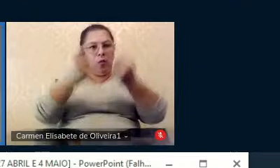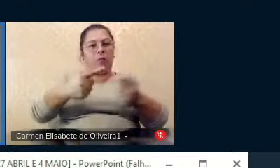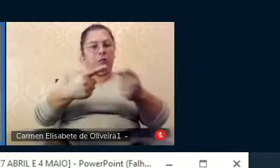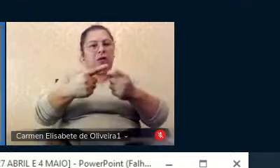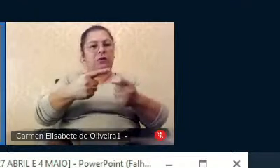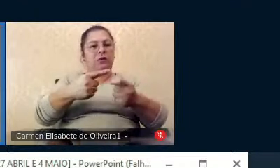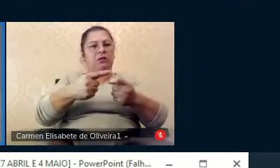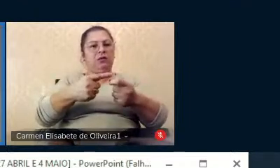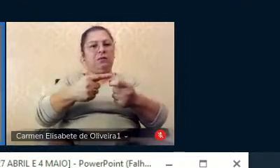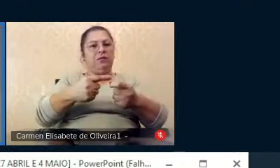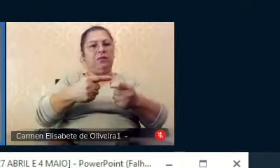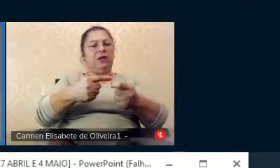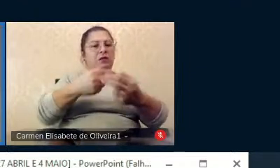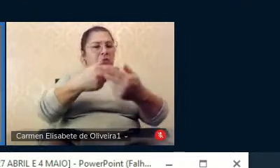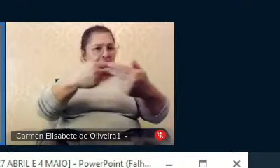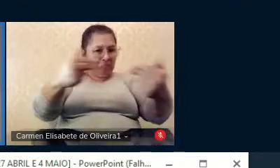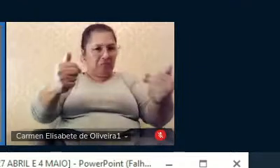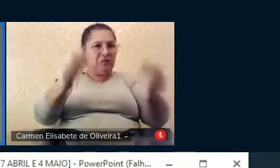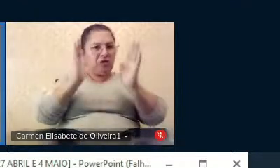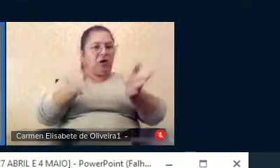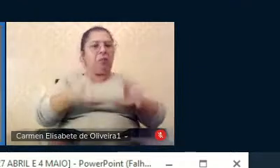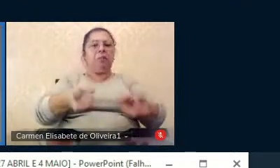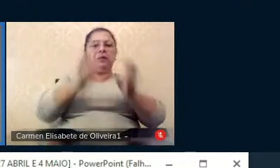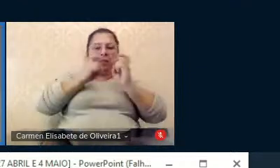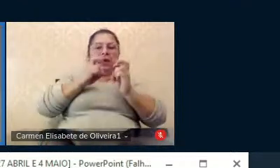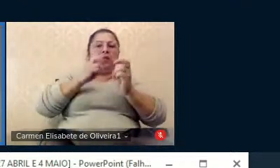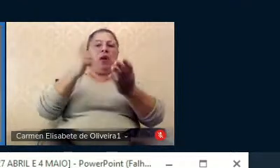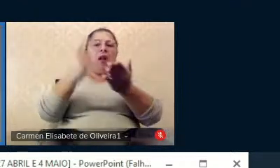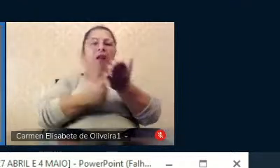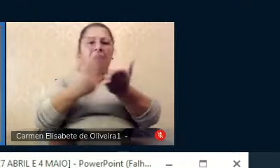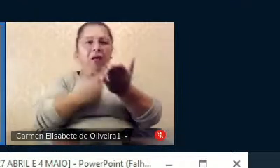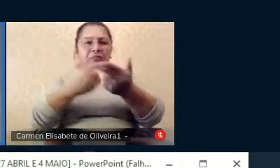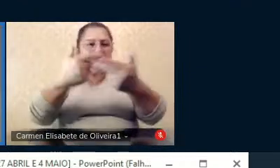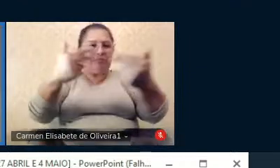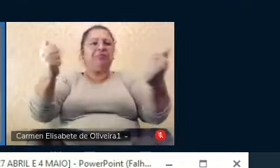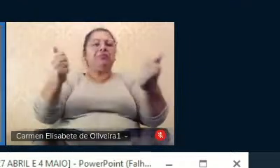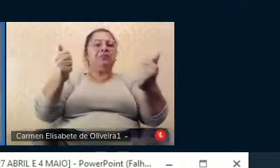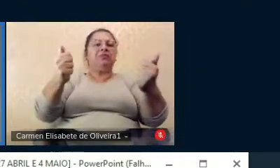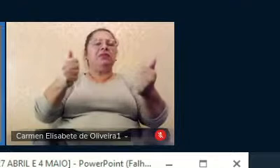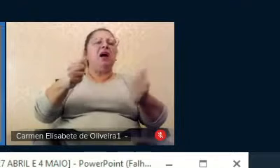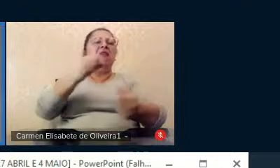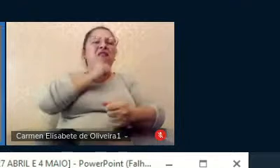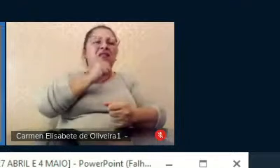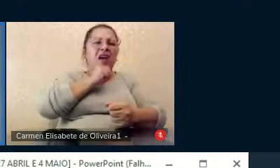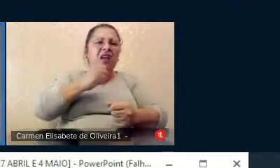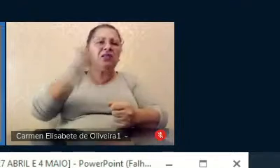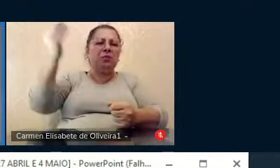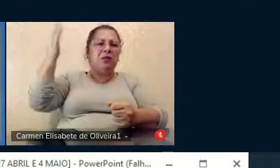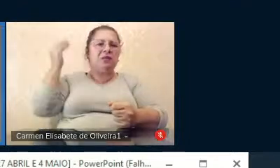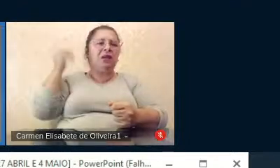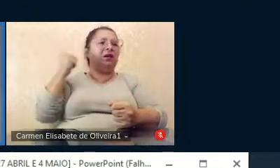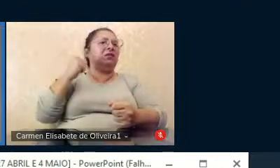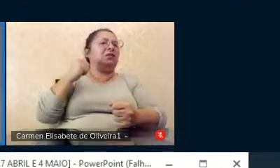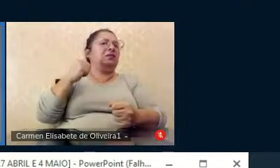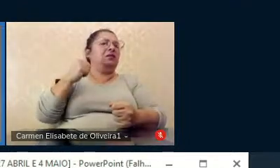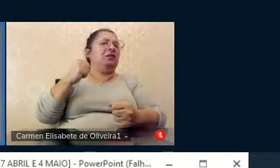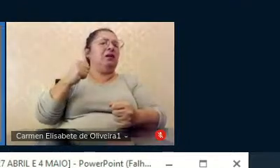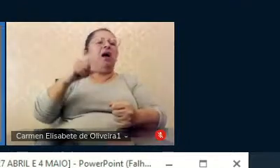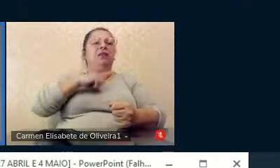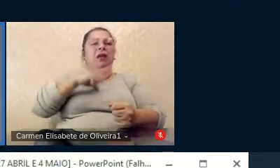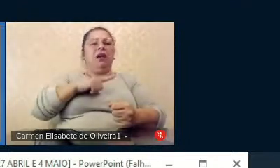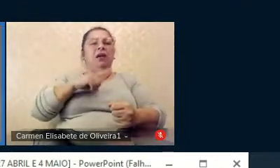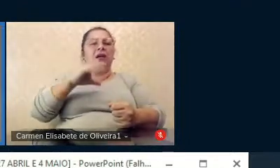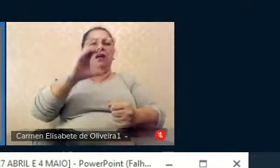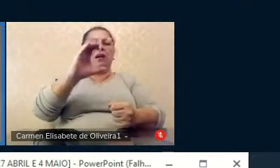ter visto, pelo menos em algumas bibliotecas, né? São obras antigas, então nós temos Casimiro